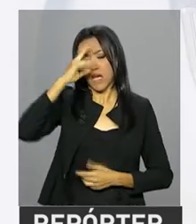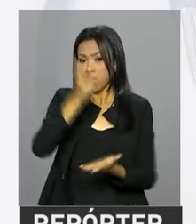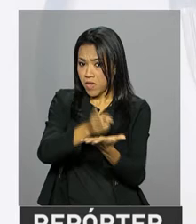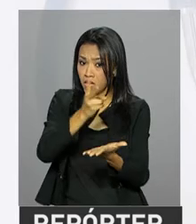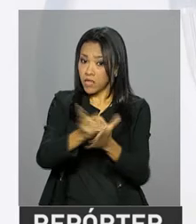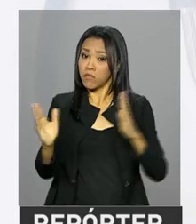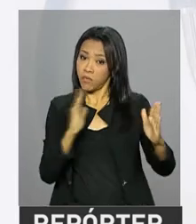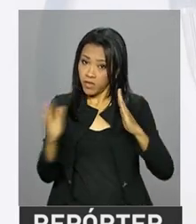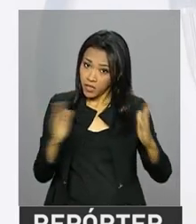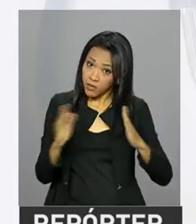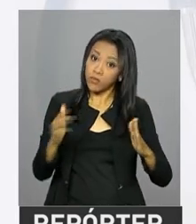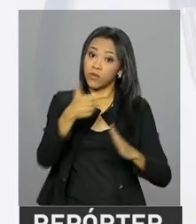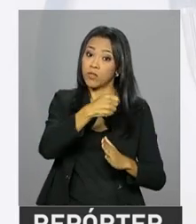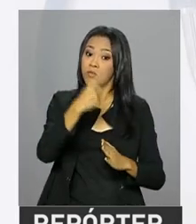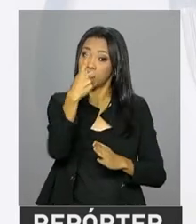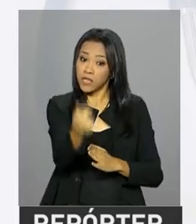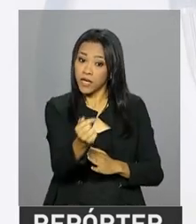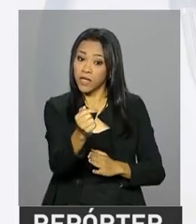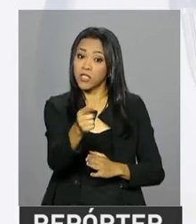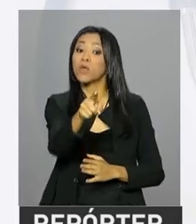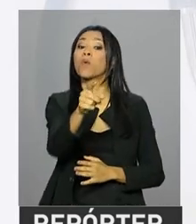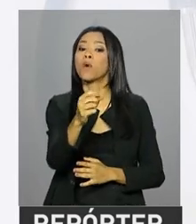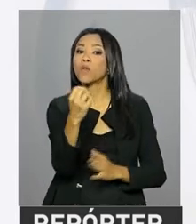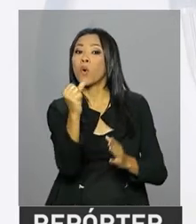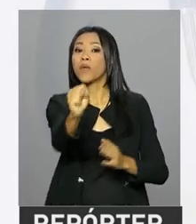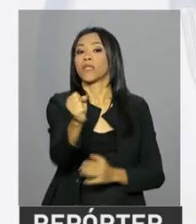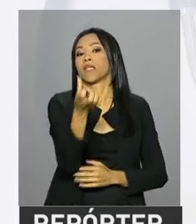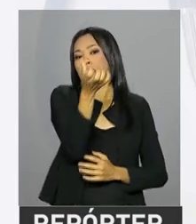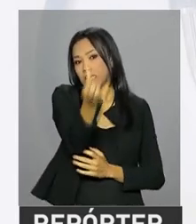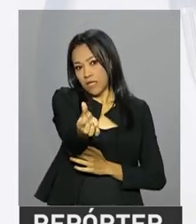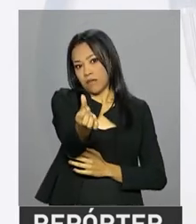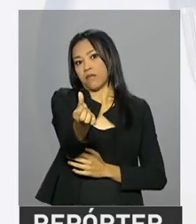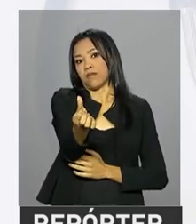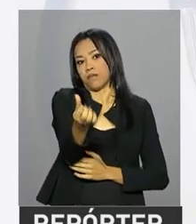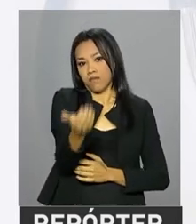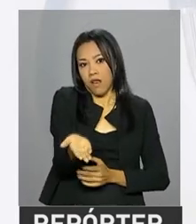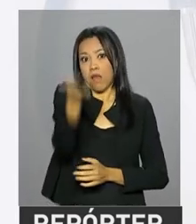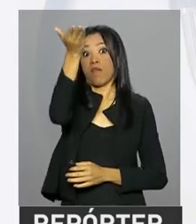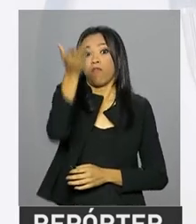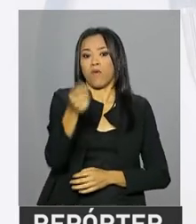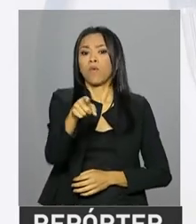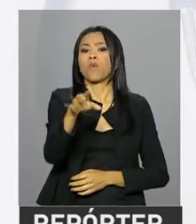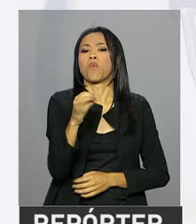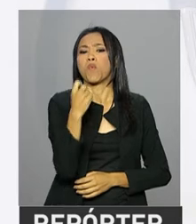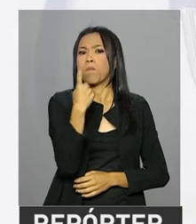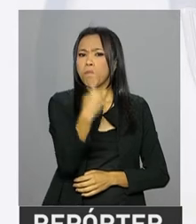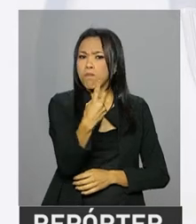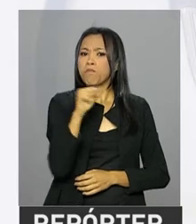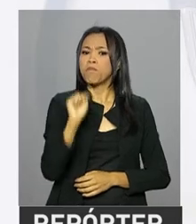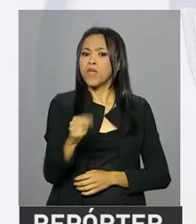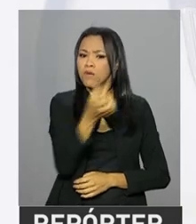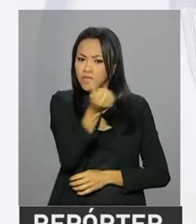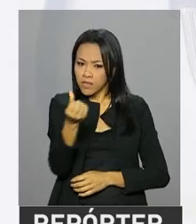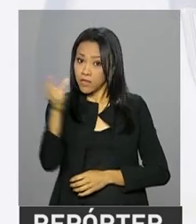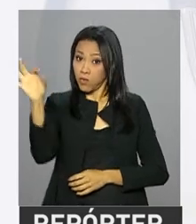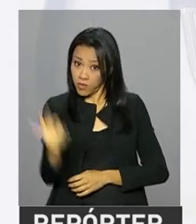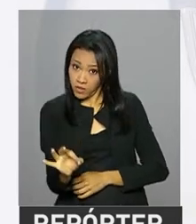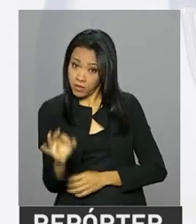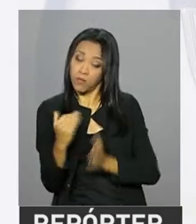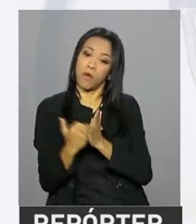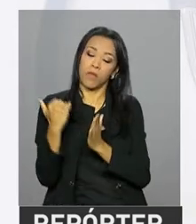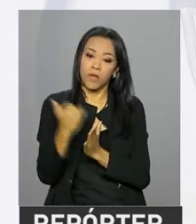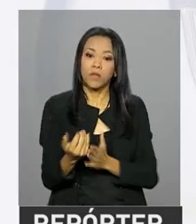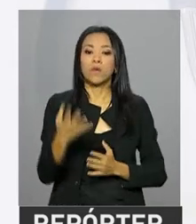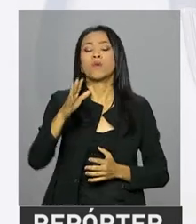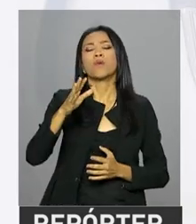2007 esse número subiu para 86 um aumento de 1.600 por cento os órgãos mais